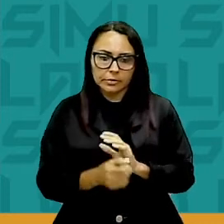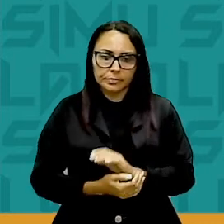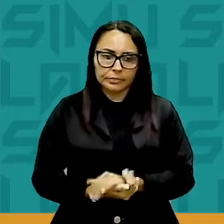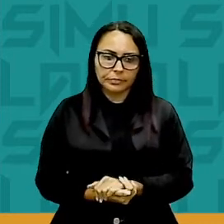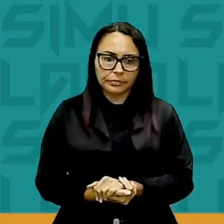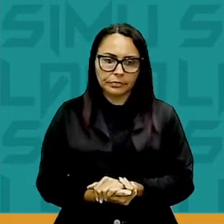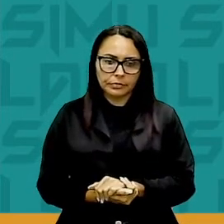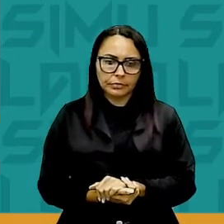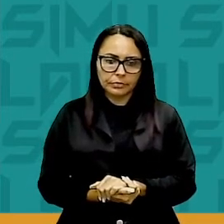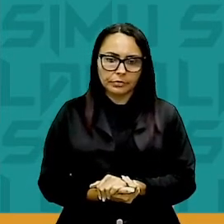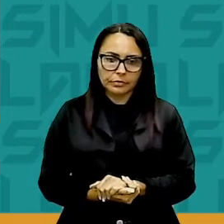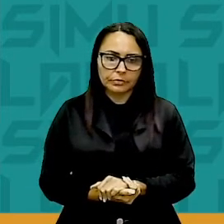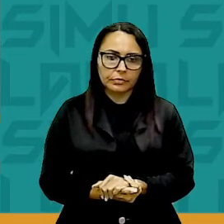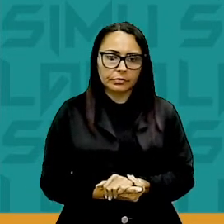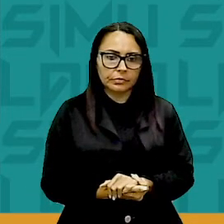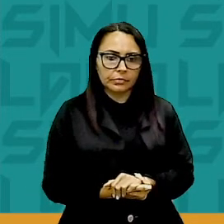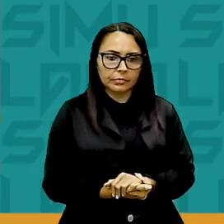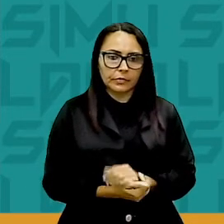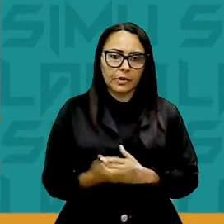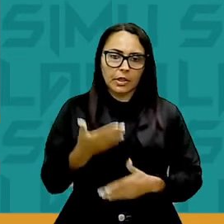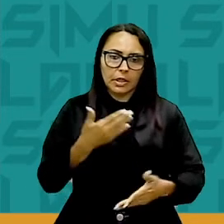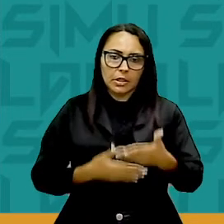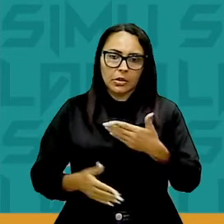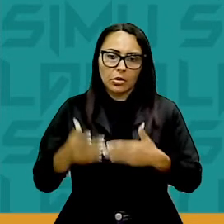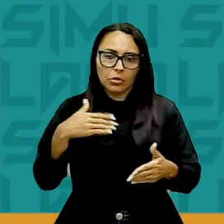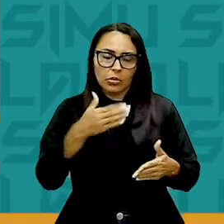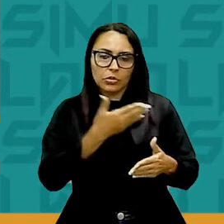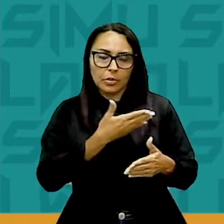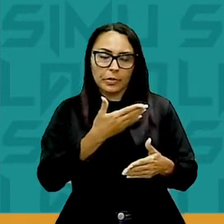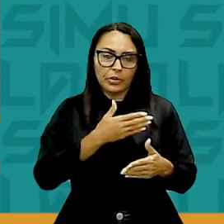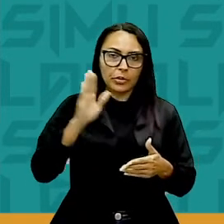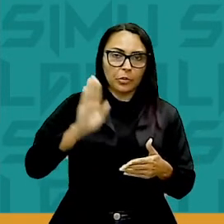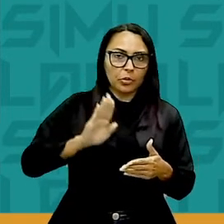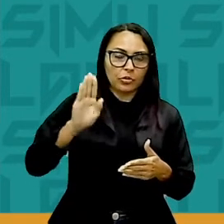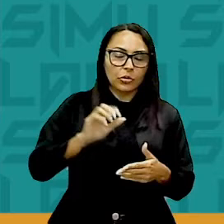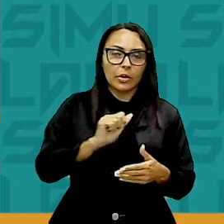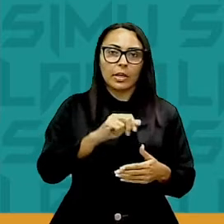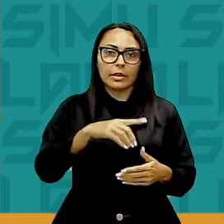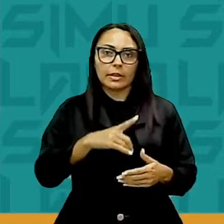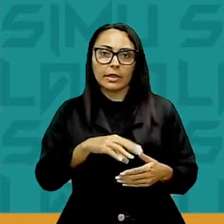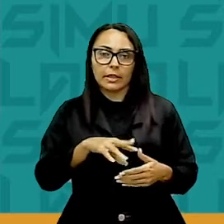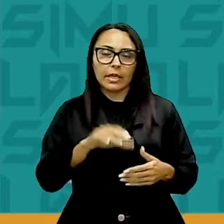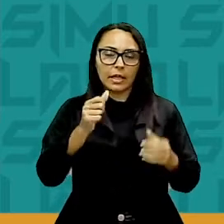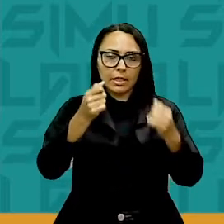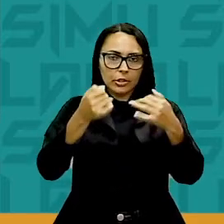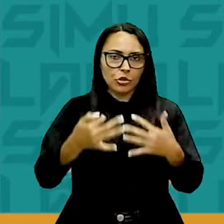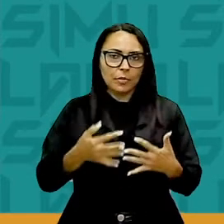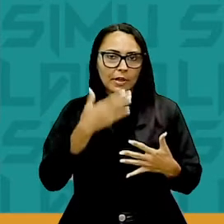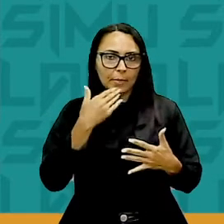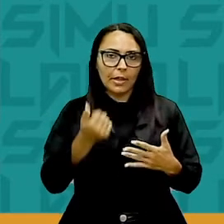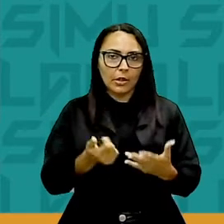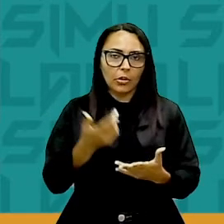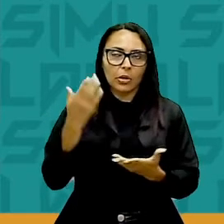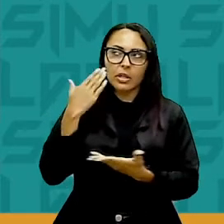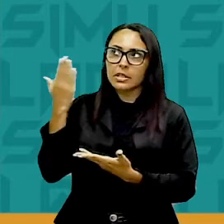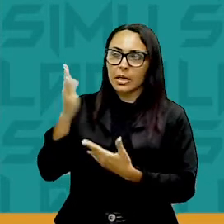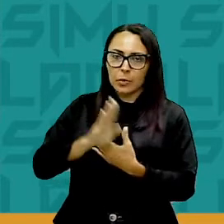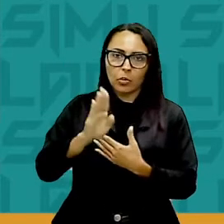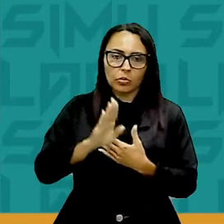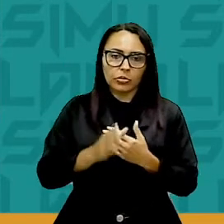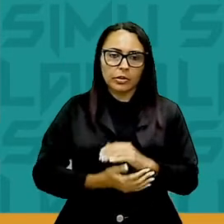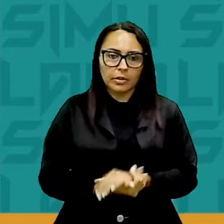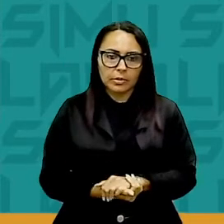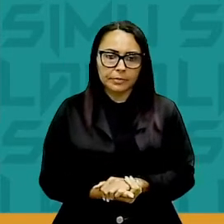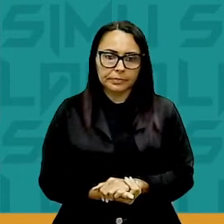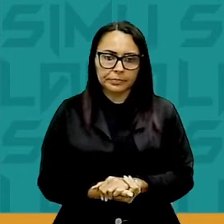mais precisão em relação ao nosso grande amigo professor de biologia, Andrei, ele pode lhe explicar aí que aí já é na área dele, tá